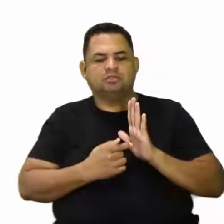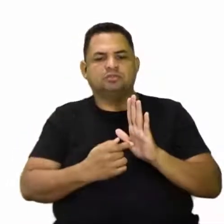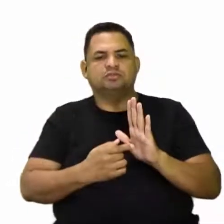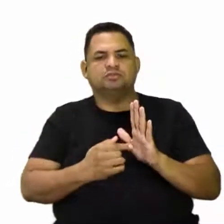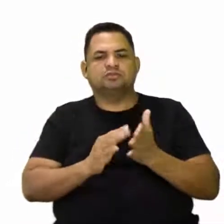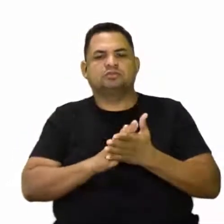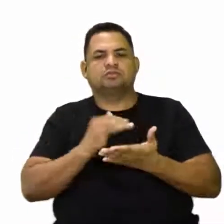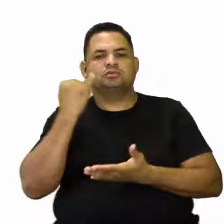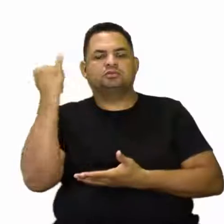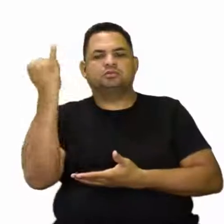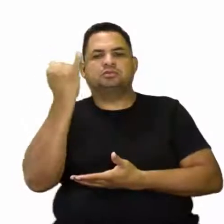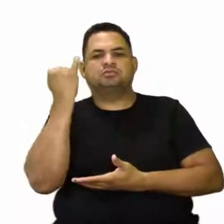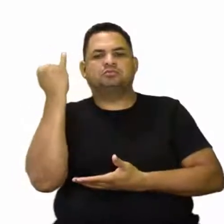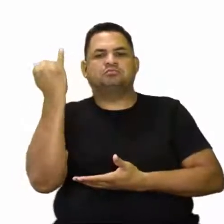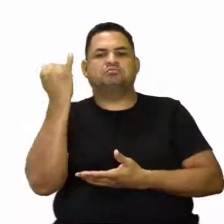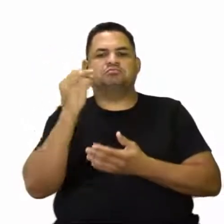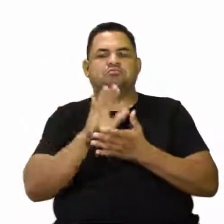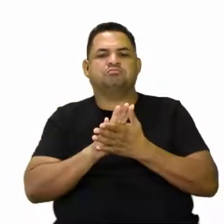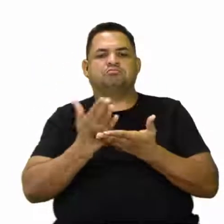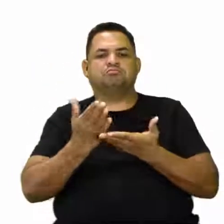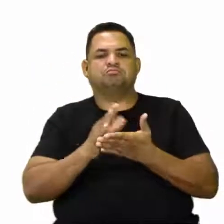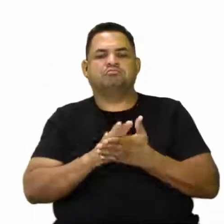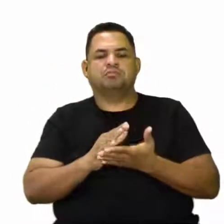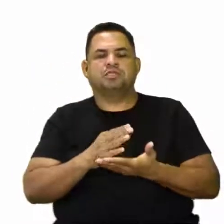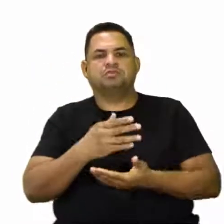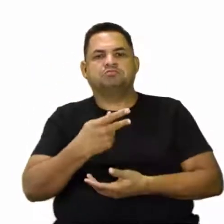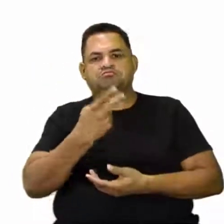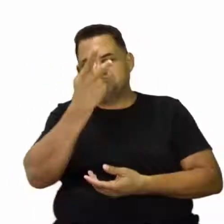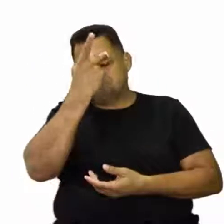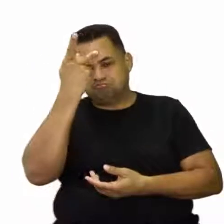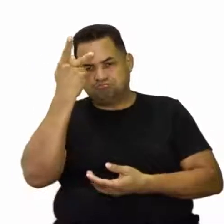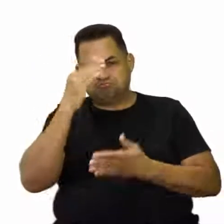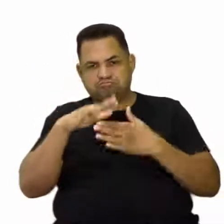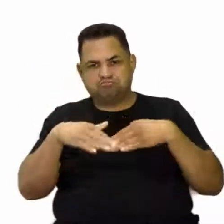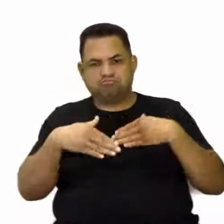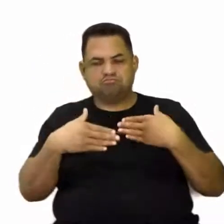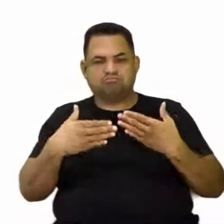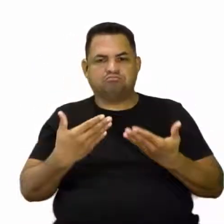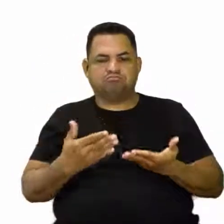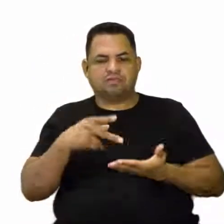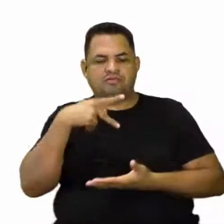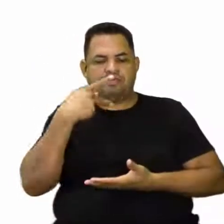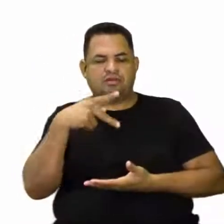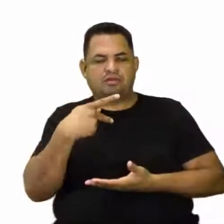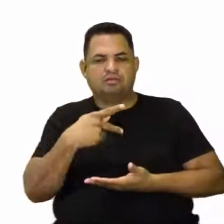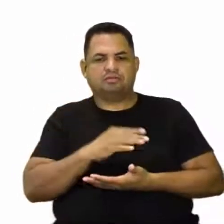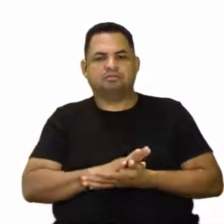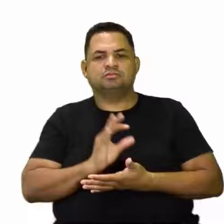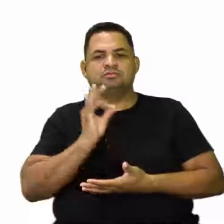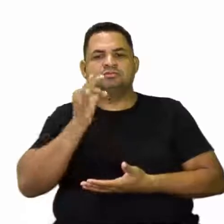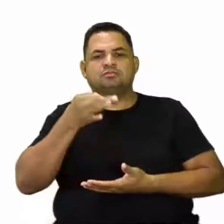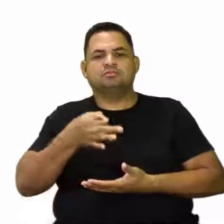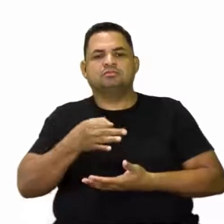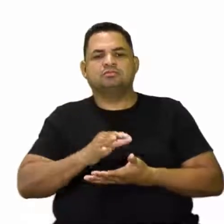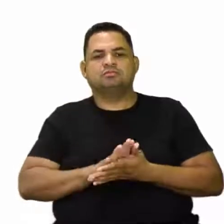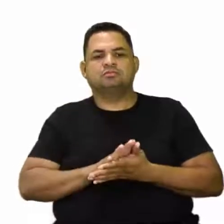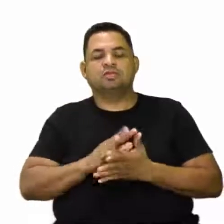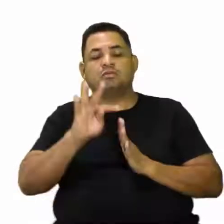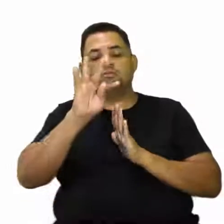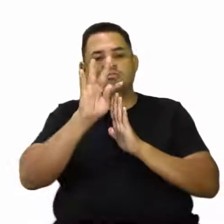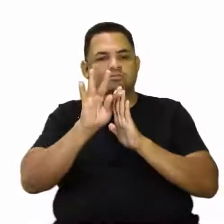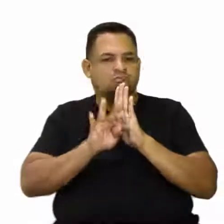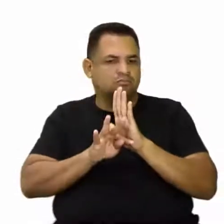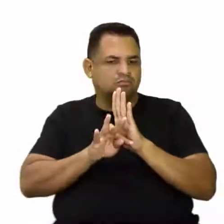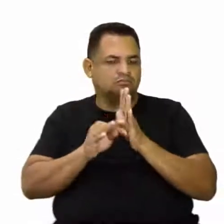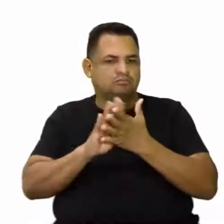mais importantes da existência das pessoas da qual se fala, certo? É um